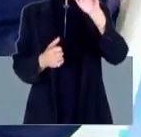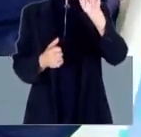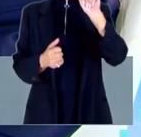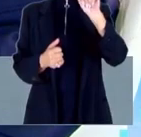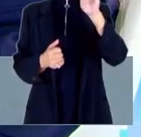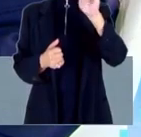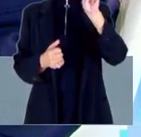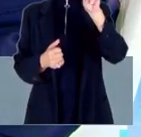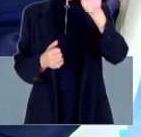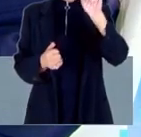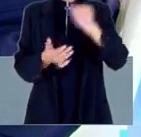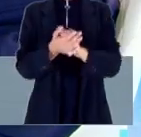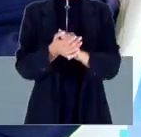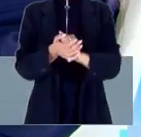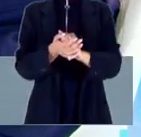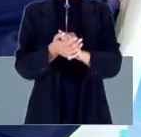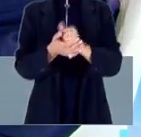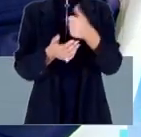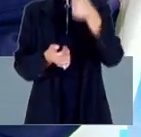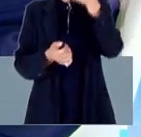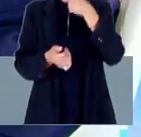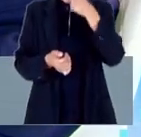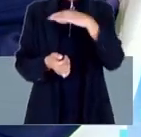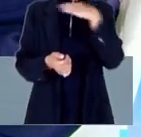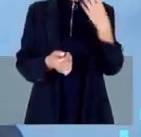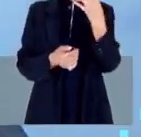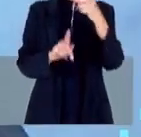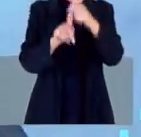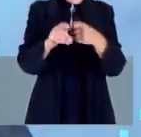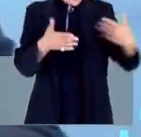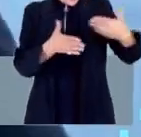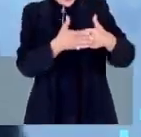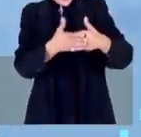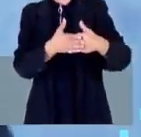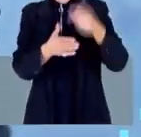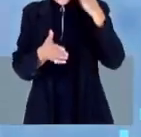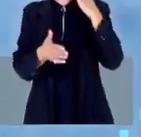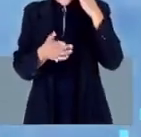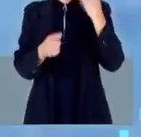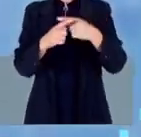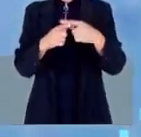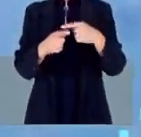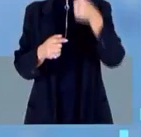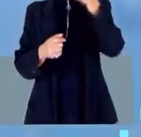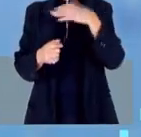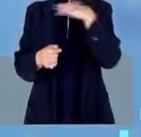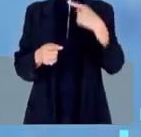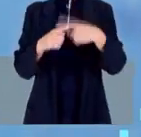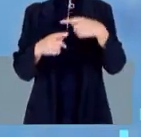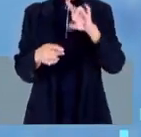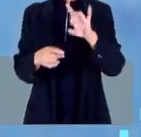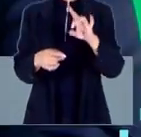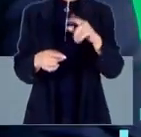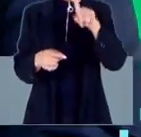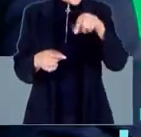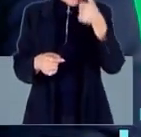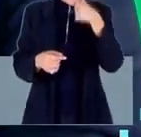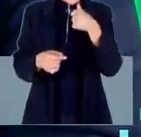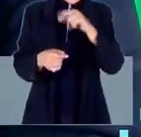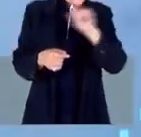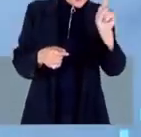feminicídio nos últimos quatro meses ou seja matar uma mulher pelo fato de ser uma mulher nos últimos quatro meses em Indaiatuba